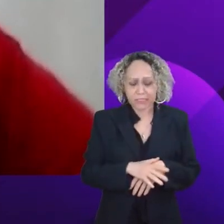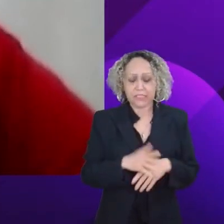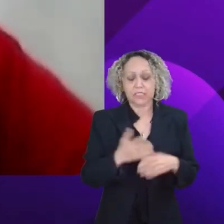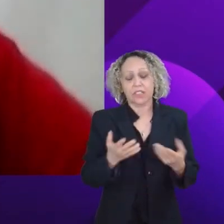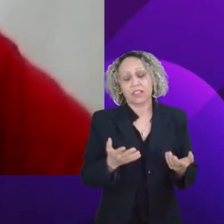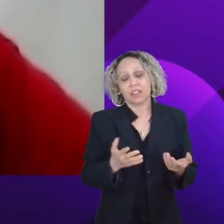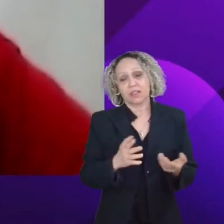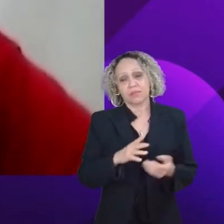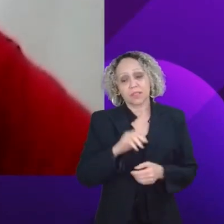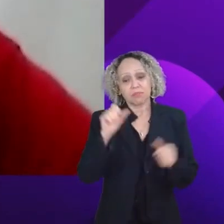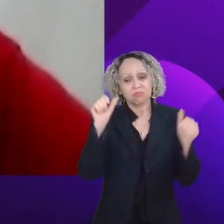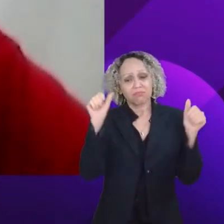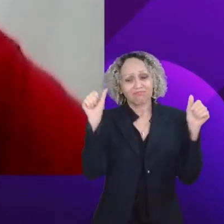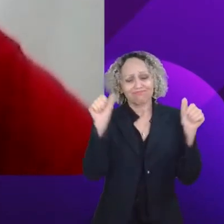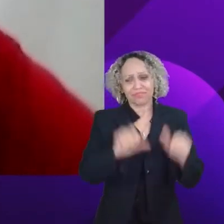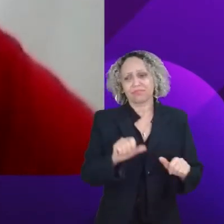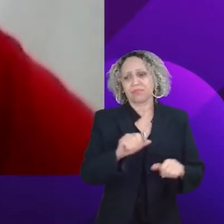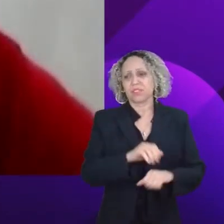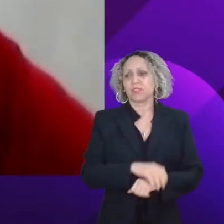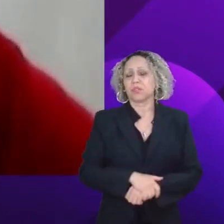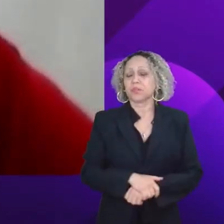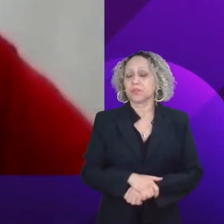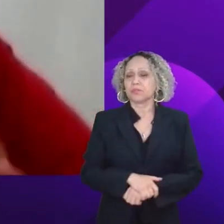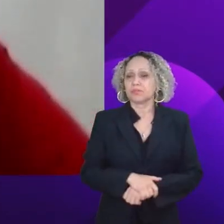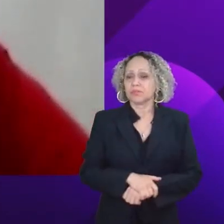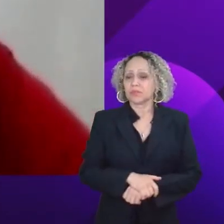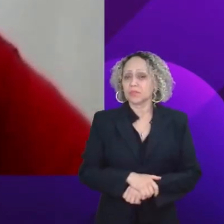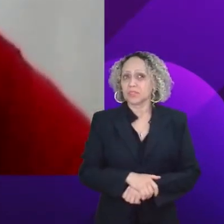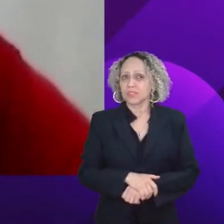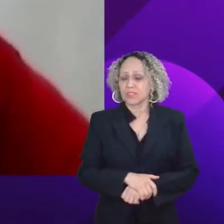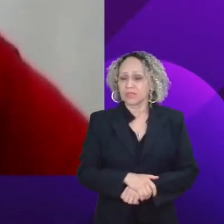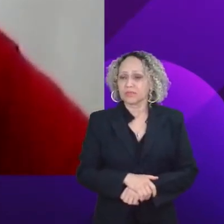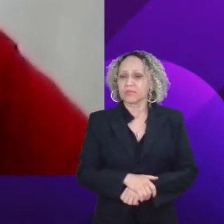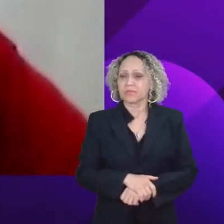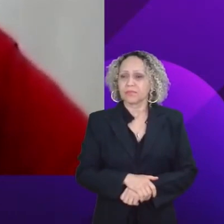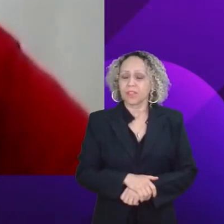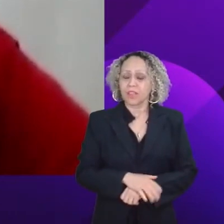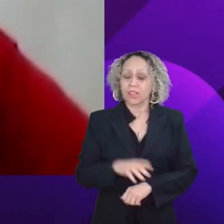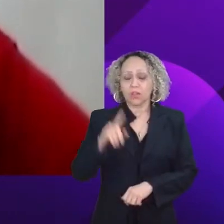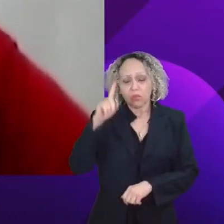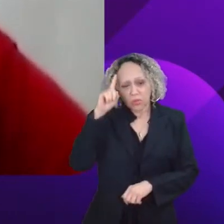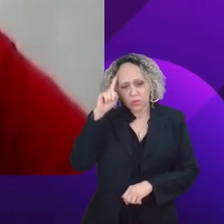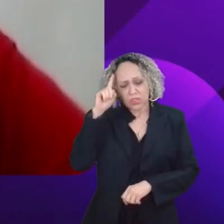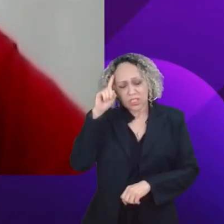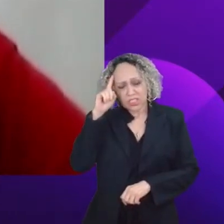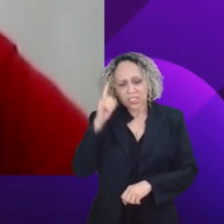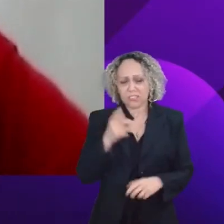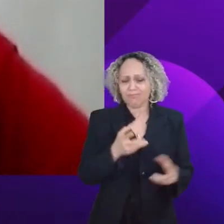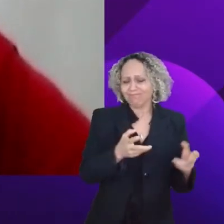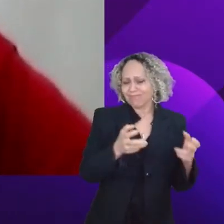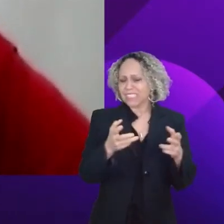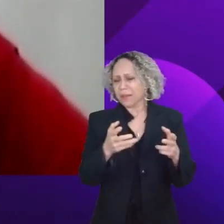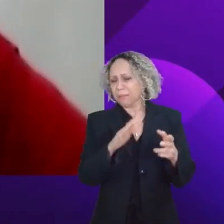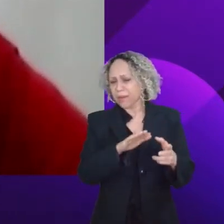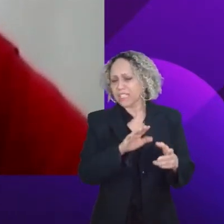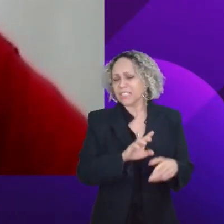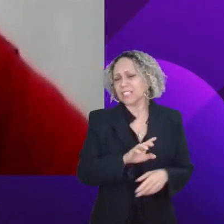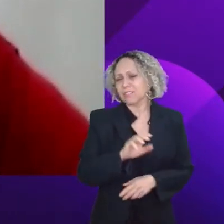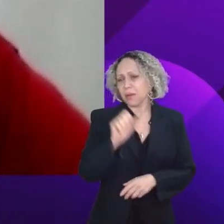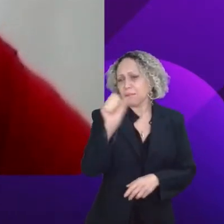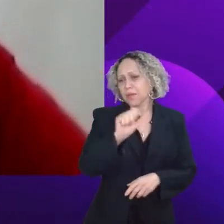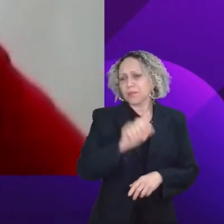ver esses espaços no dia a dia. Então, a gente tem esse espaço para que a gente possa demonstrar